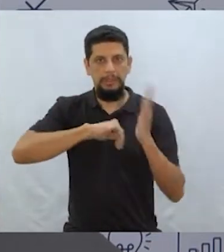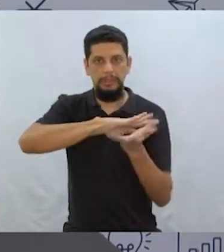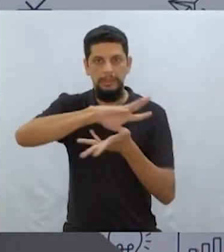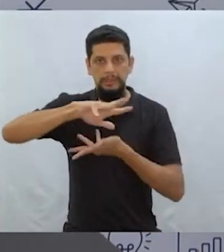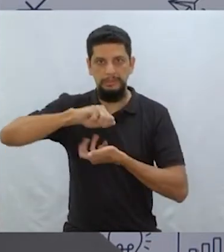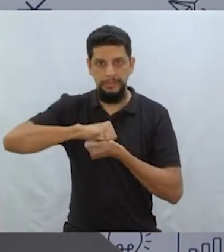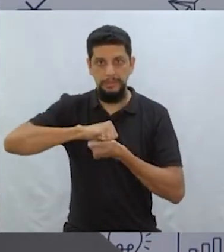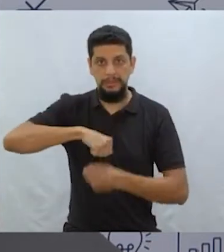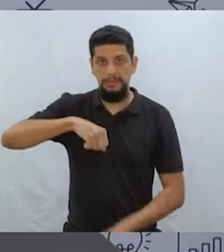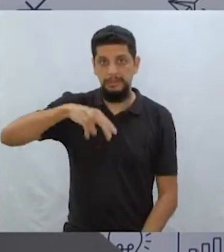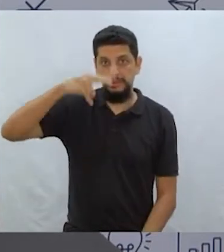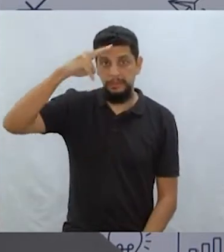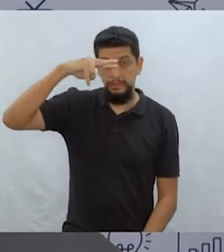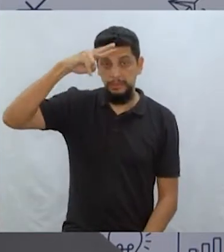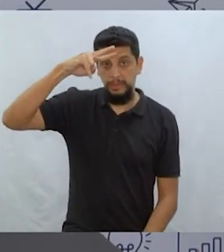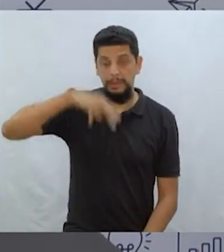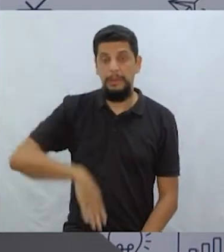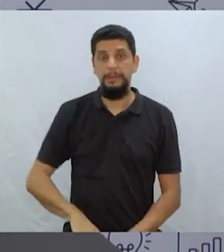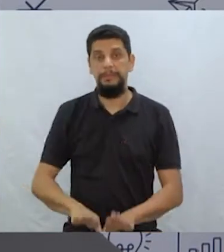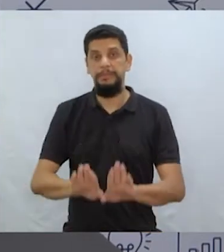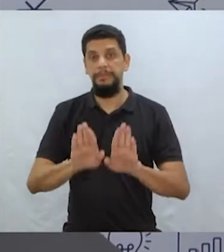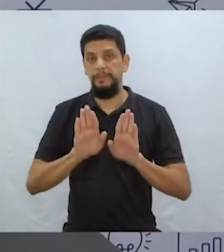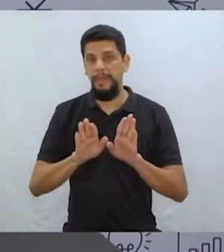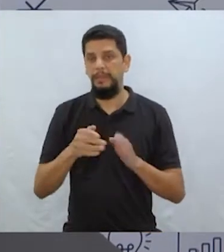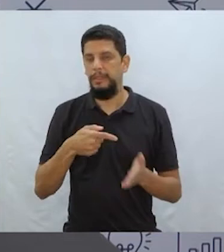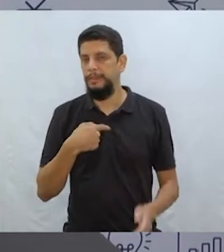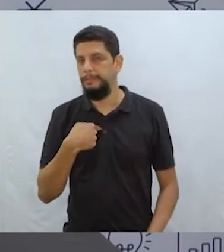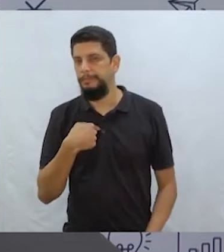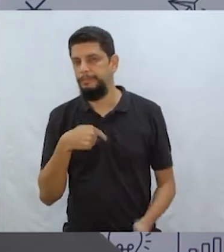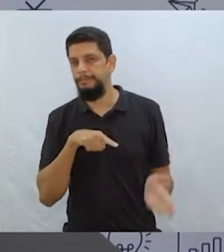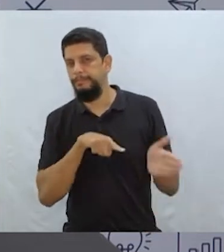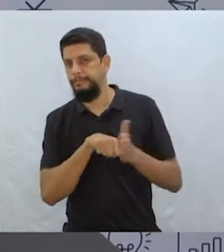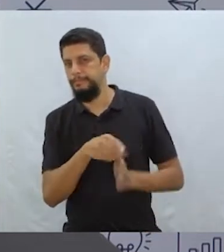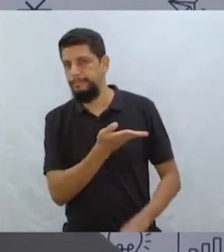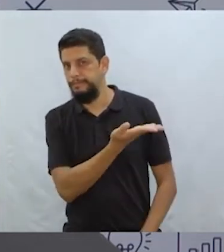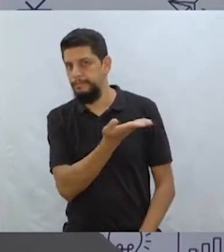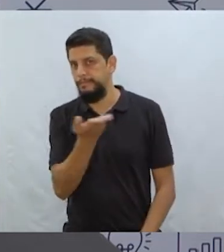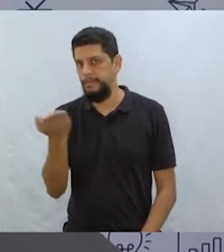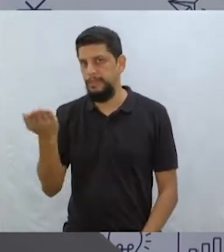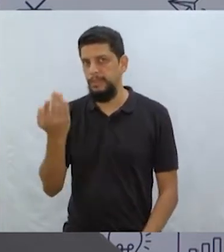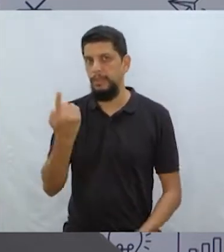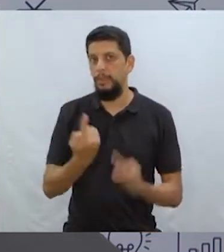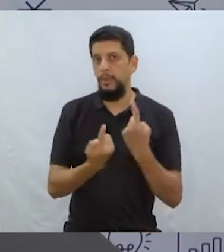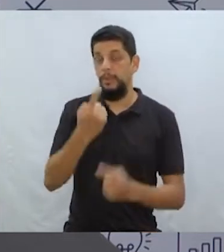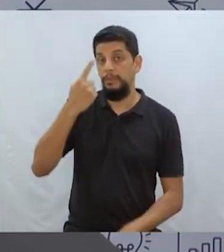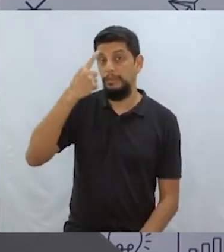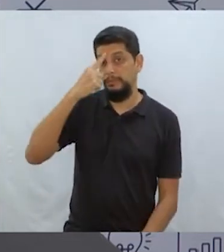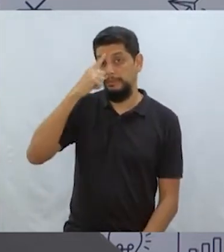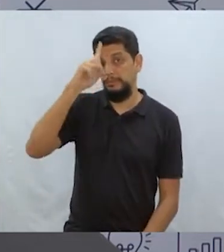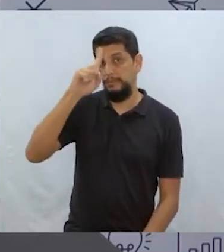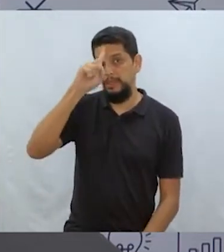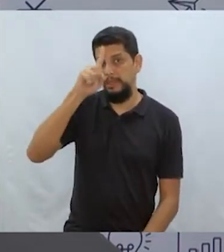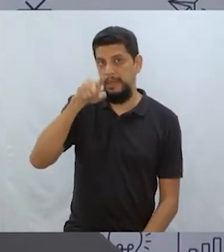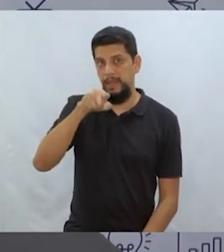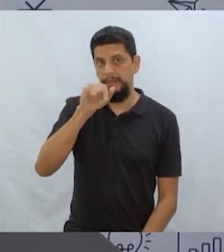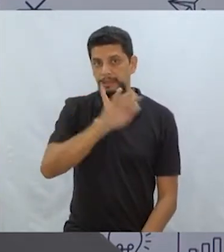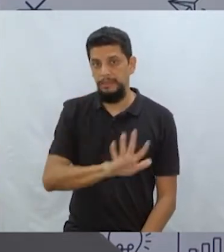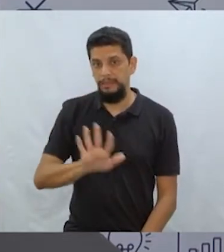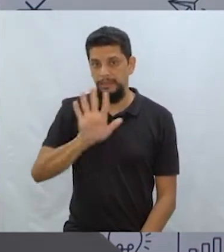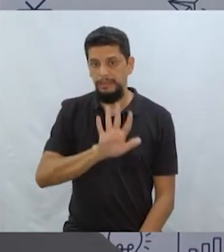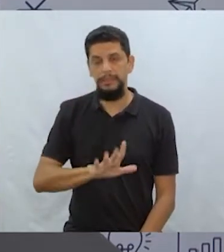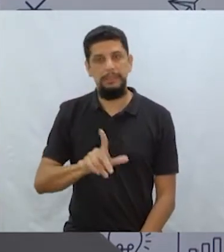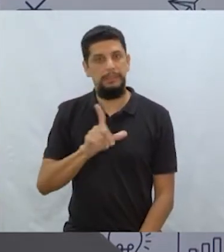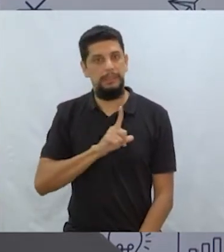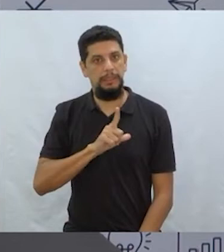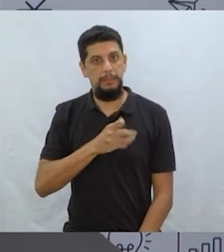entrarmos na nossa história para isso eu pergunto para vocês qual ideias essas